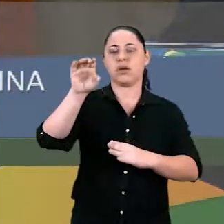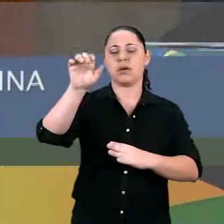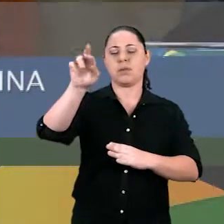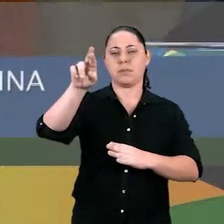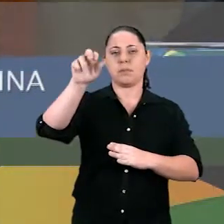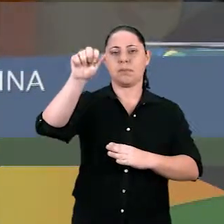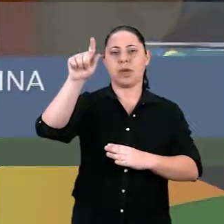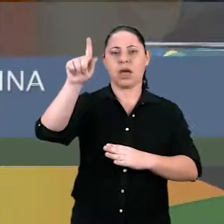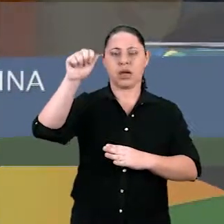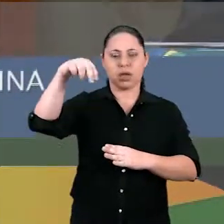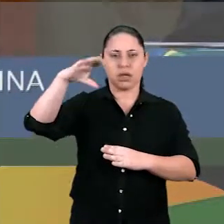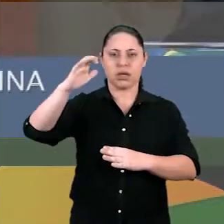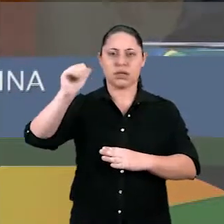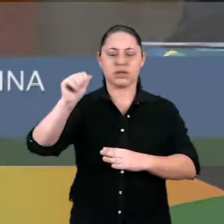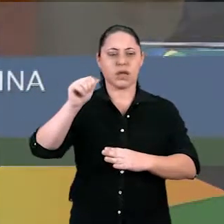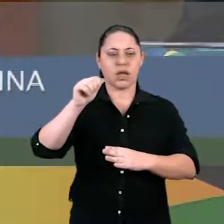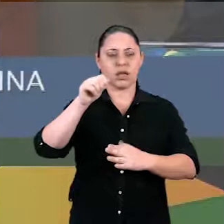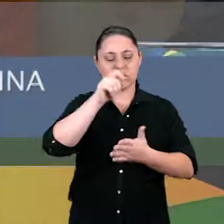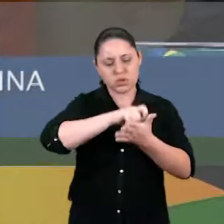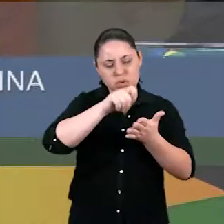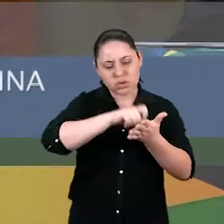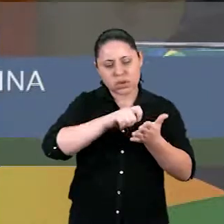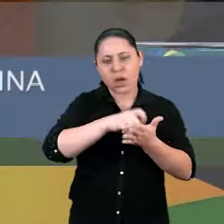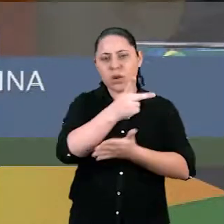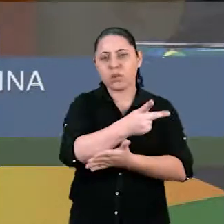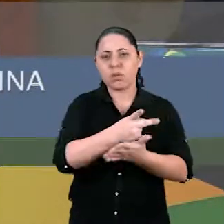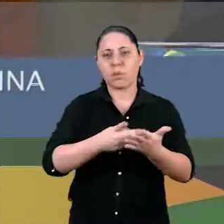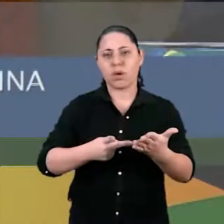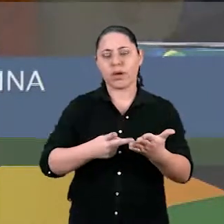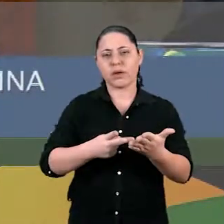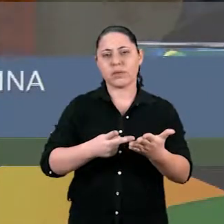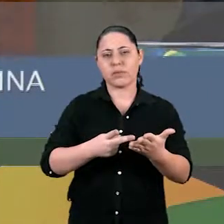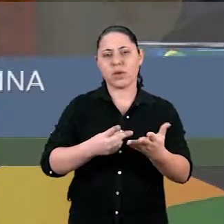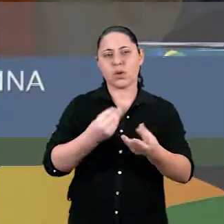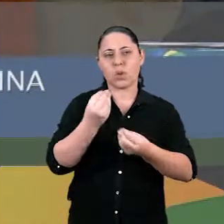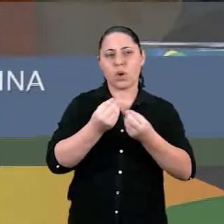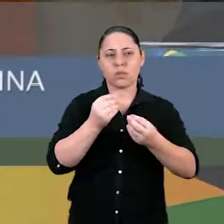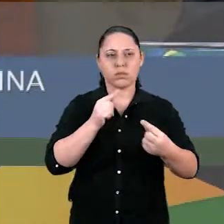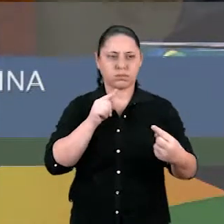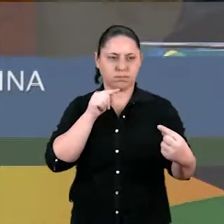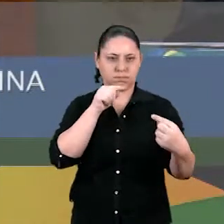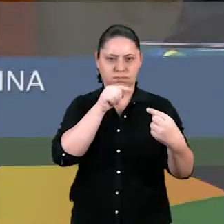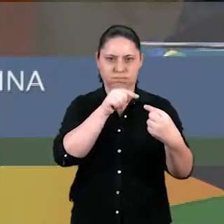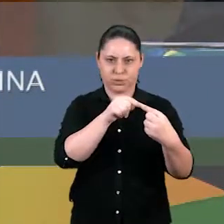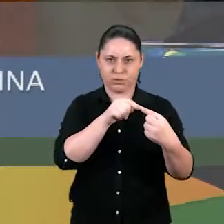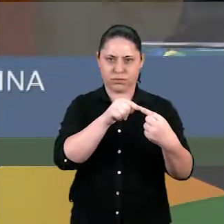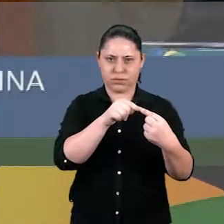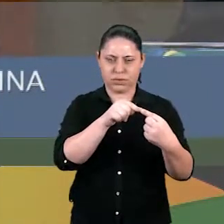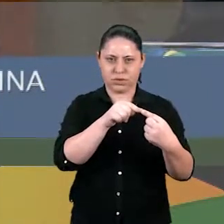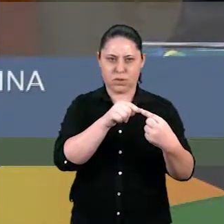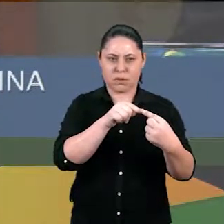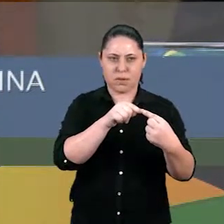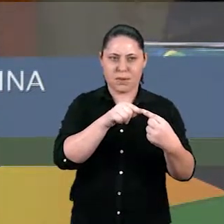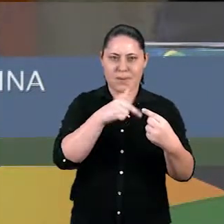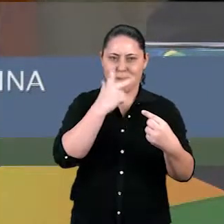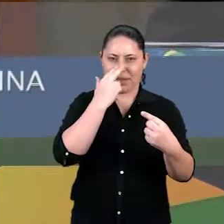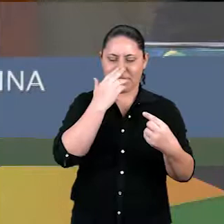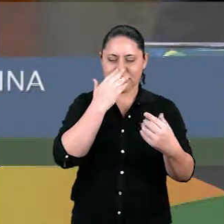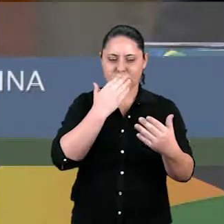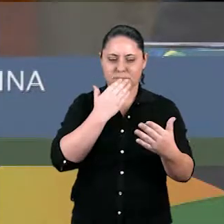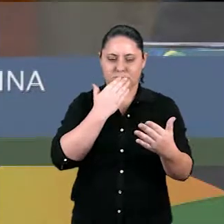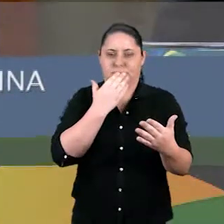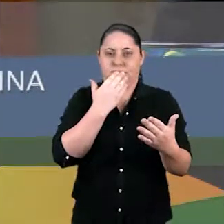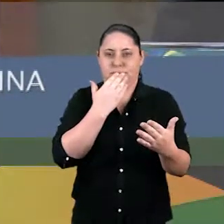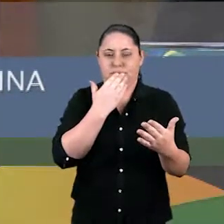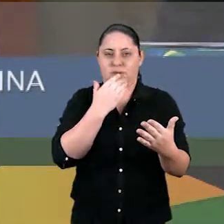filipinas, e ele retrata o poema, de certa maneira, de forma precisa, ainda que de forma